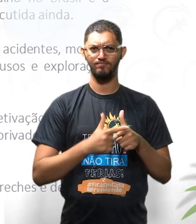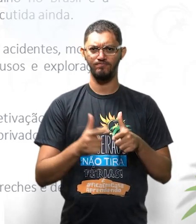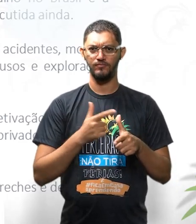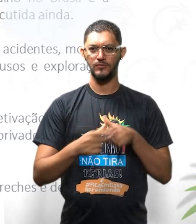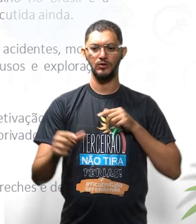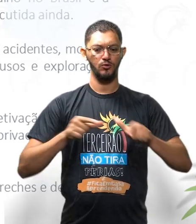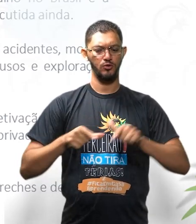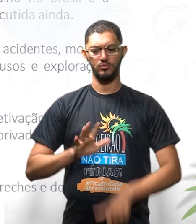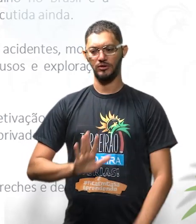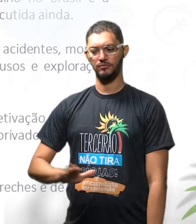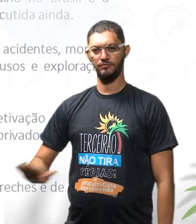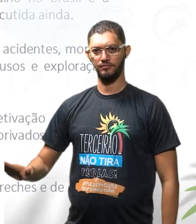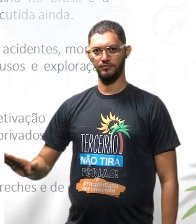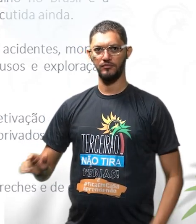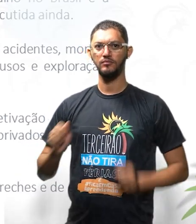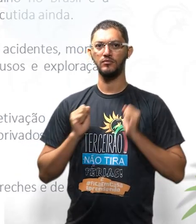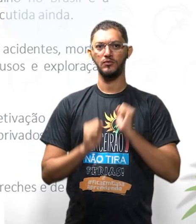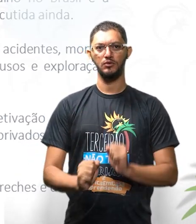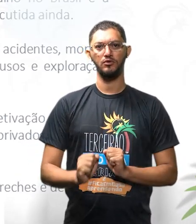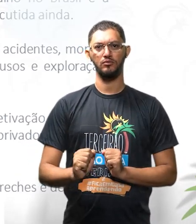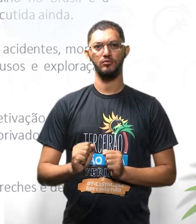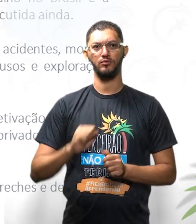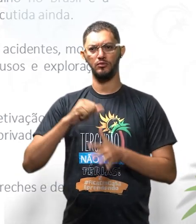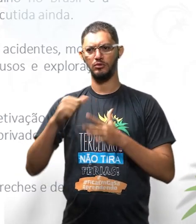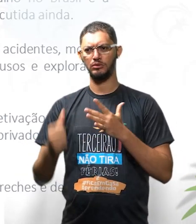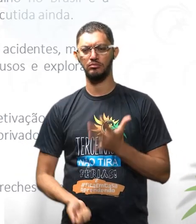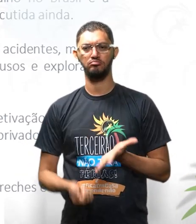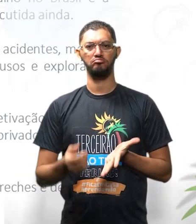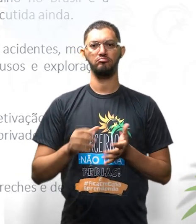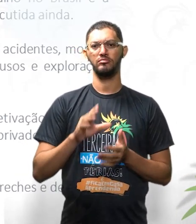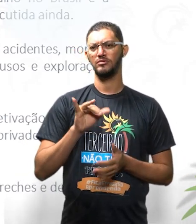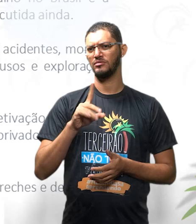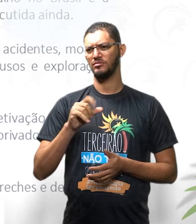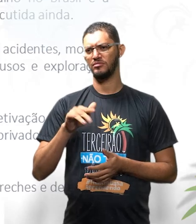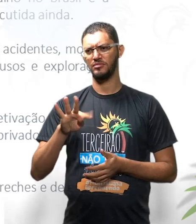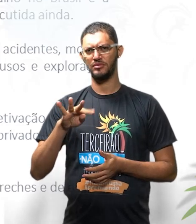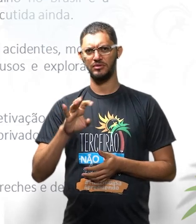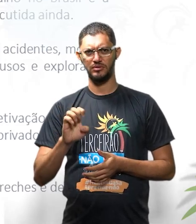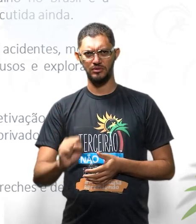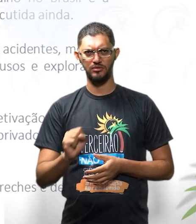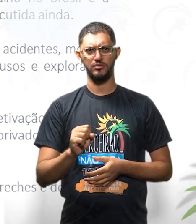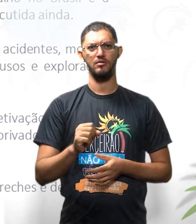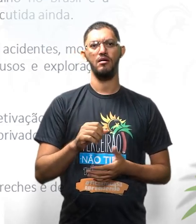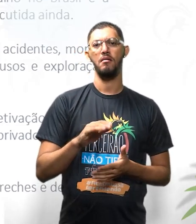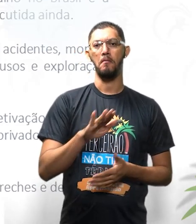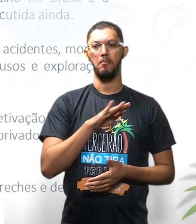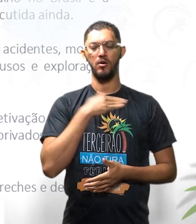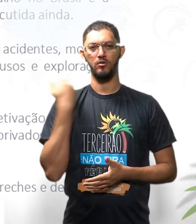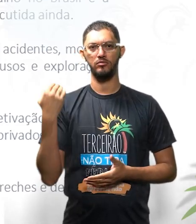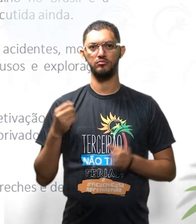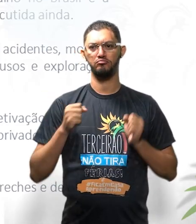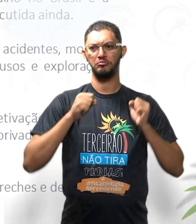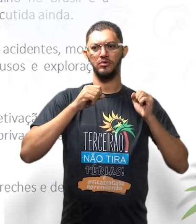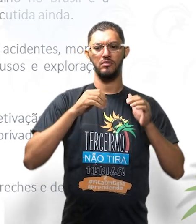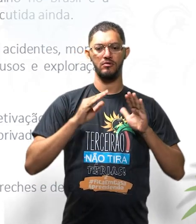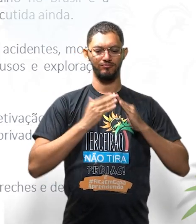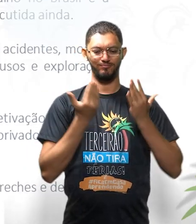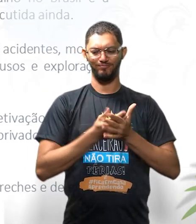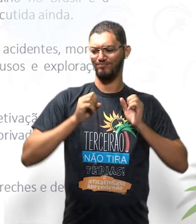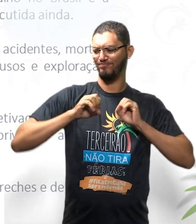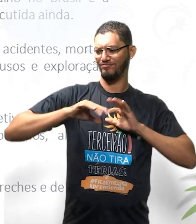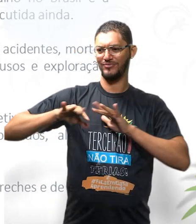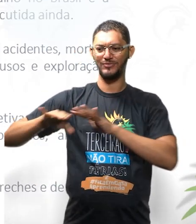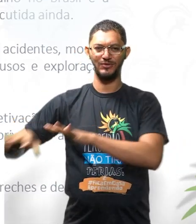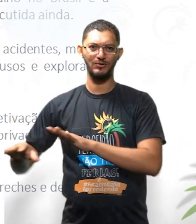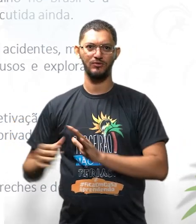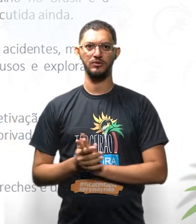ocasionados no trabalho infantil, podemos citar a situação de acidentes, mortes, evasão escolar, né?